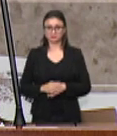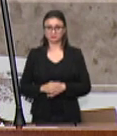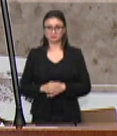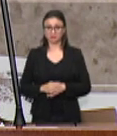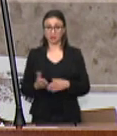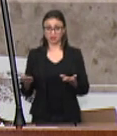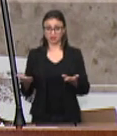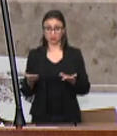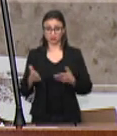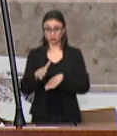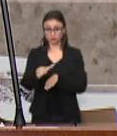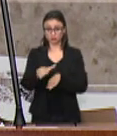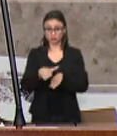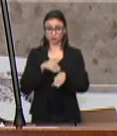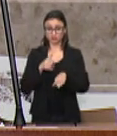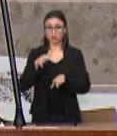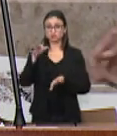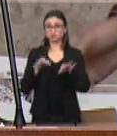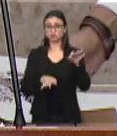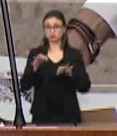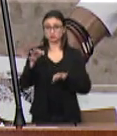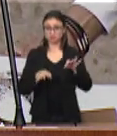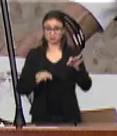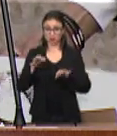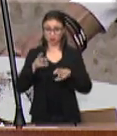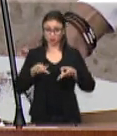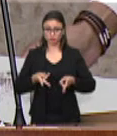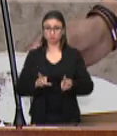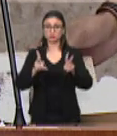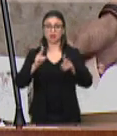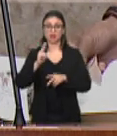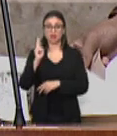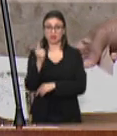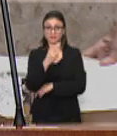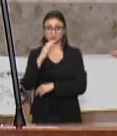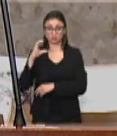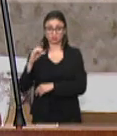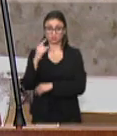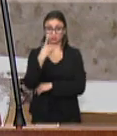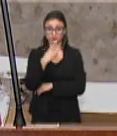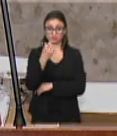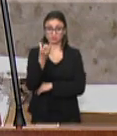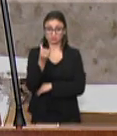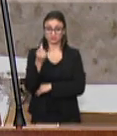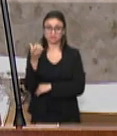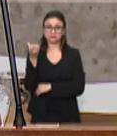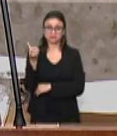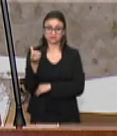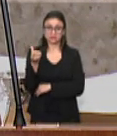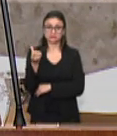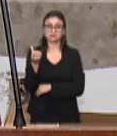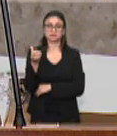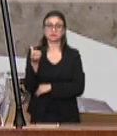Então, chamo a julgamento, em continuidade, ao habeas corpus